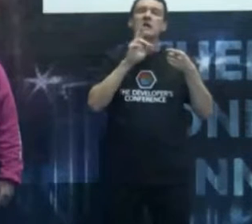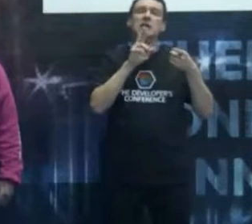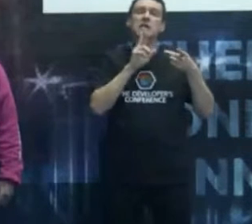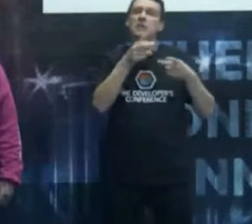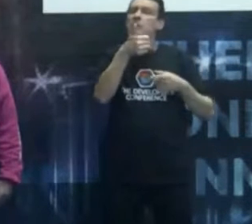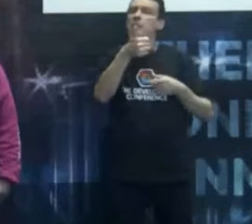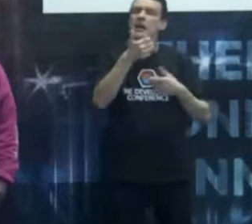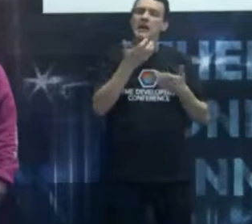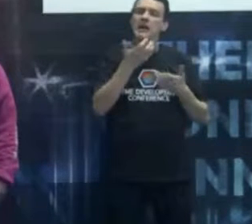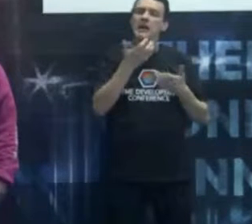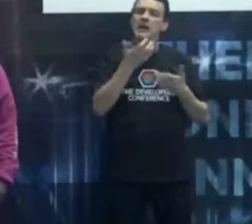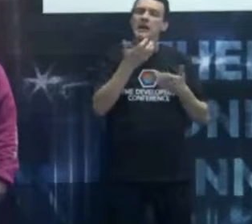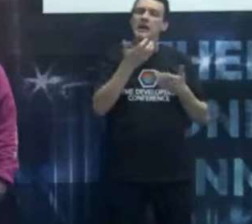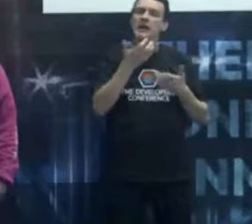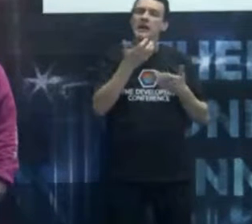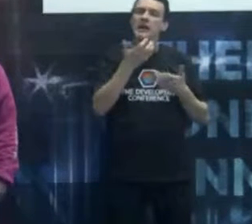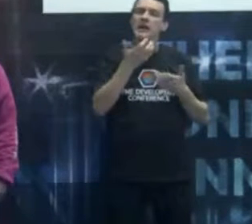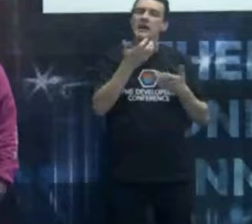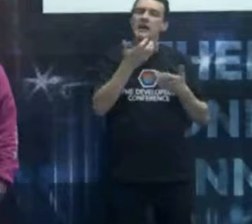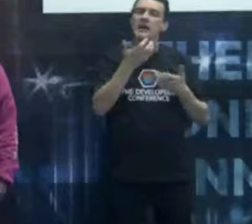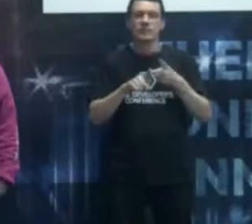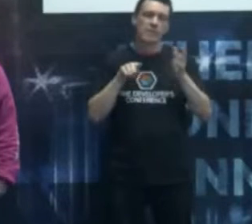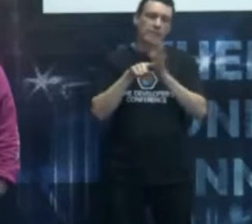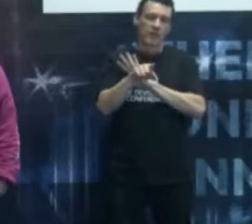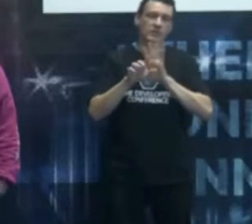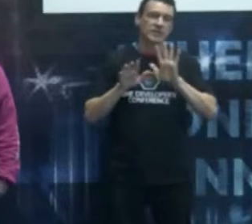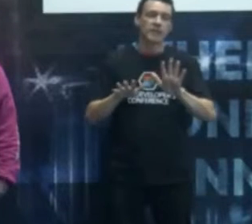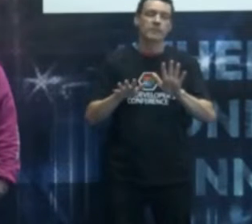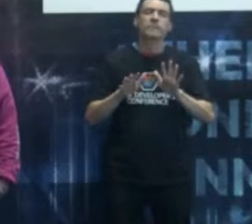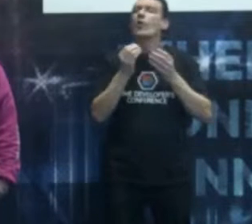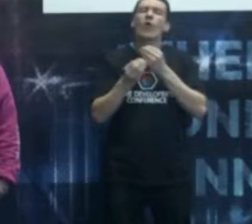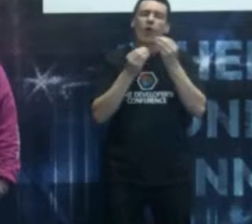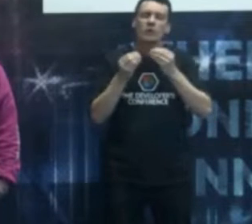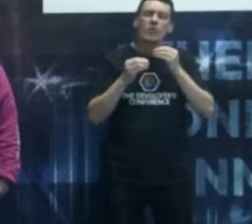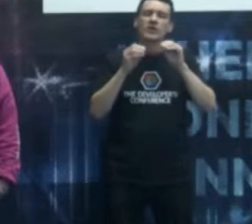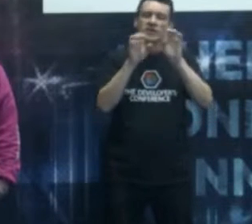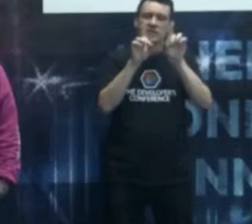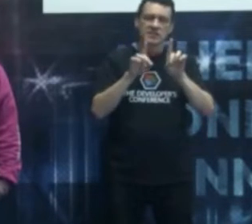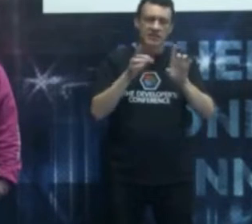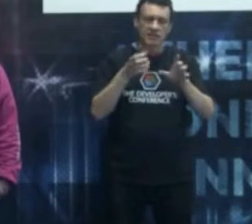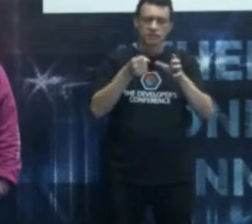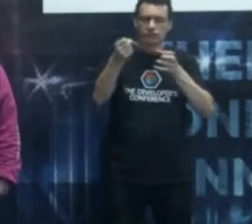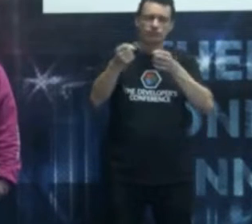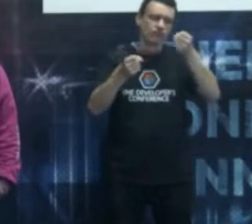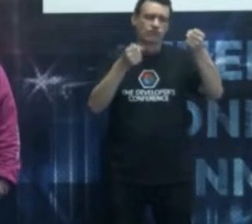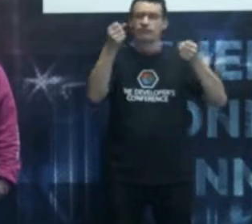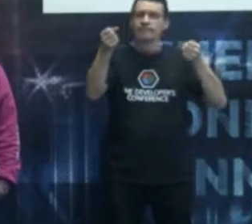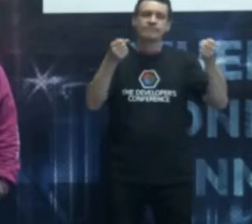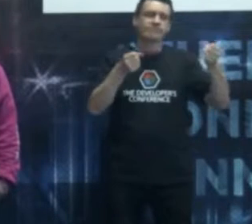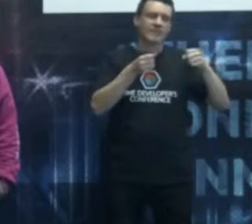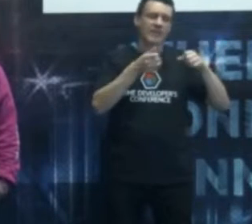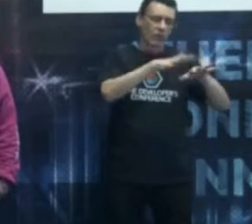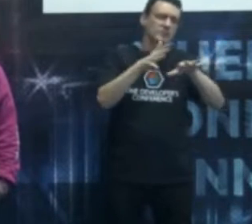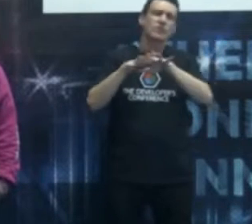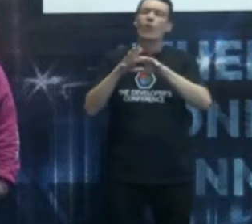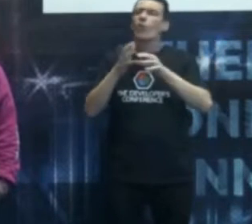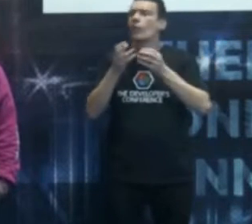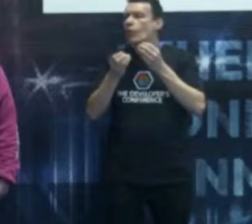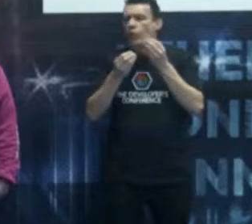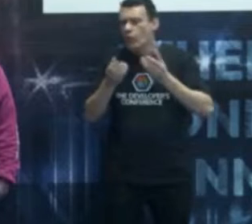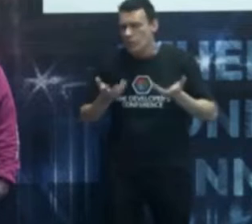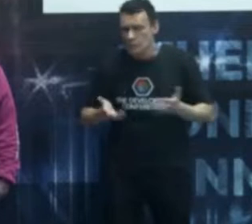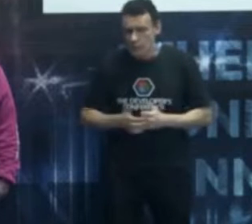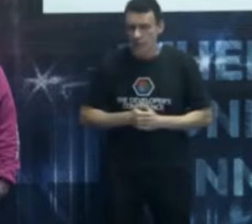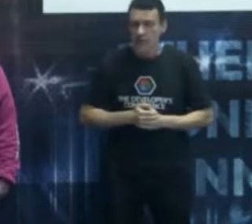perguntar para vocês como incluir as pessoas com deficiência no mercado de trabalho. Falando especificamente desse público,